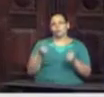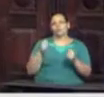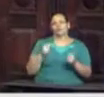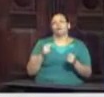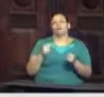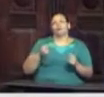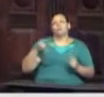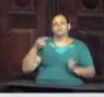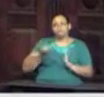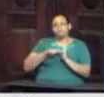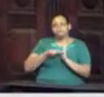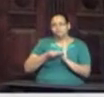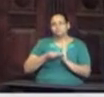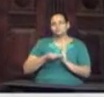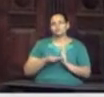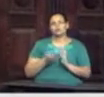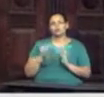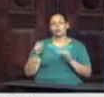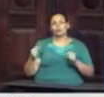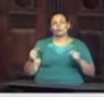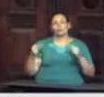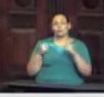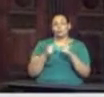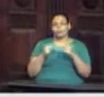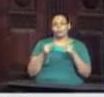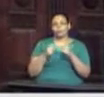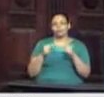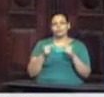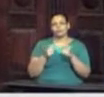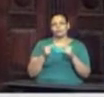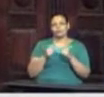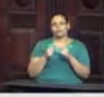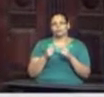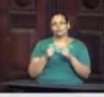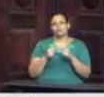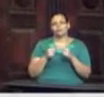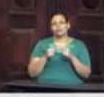Câmara, cujo objetivo era